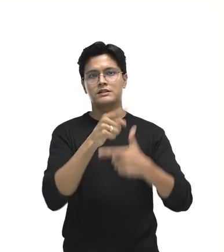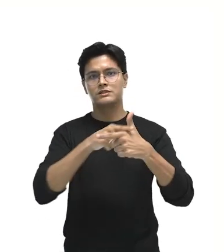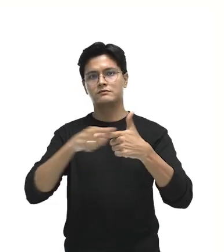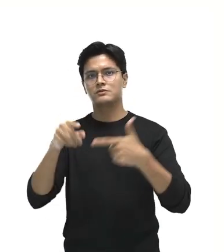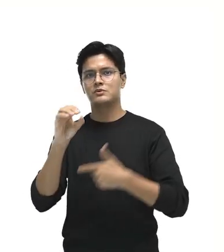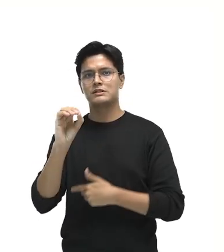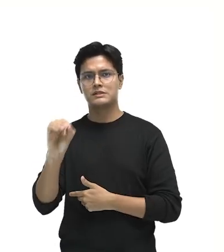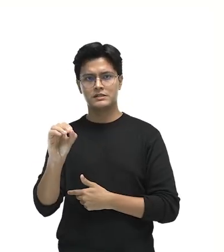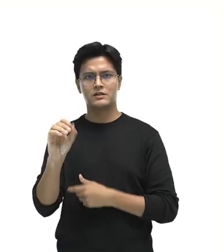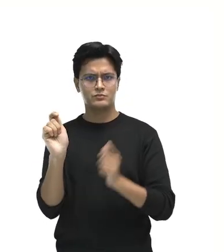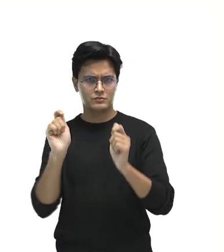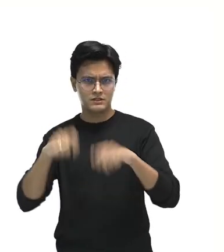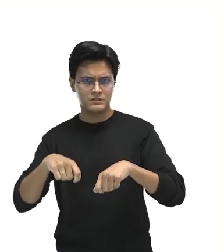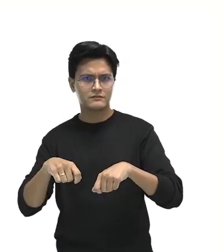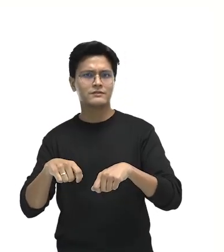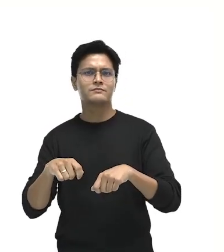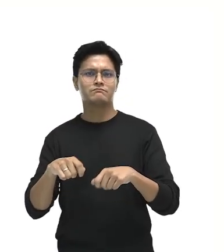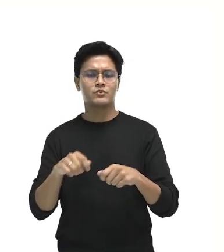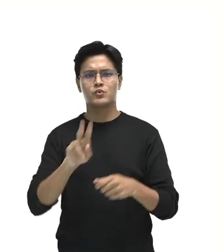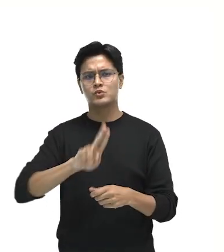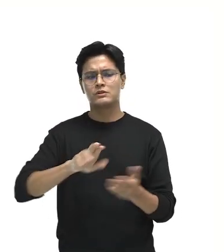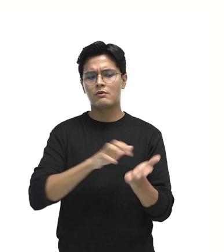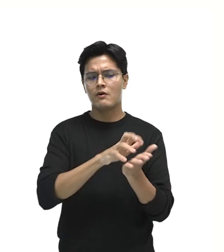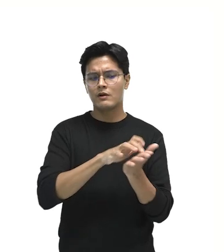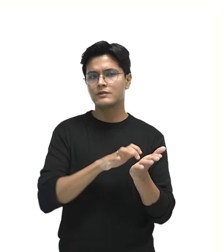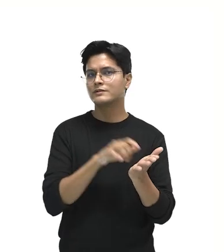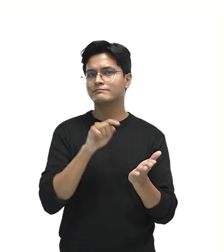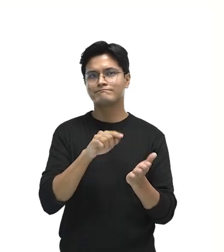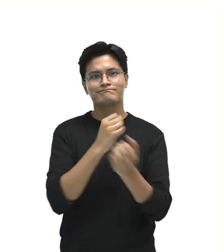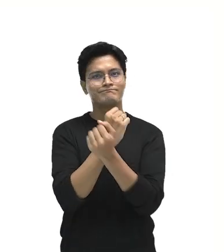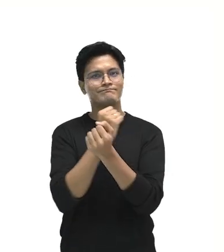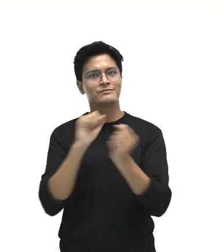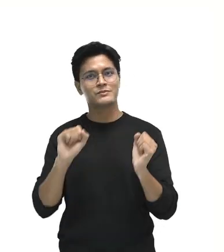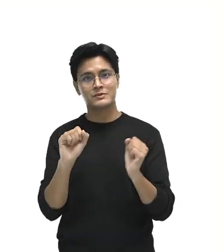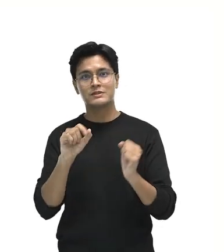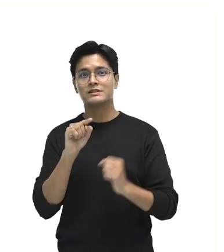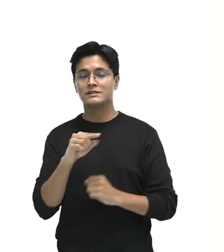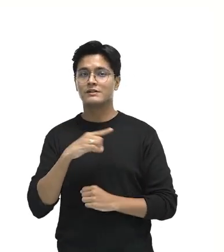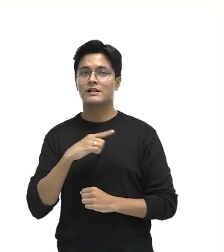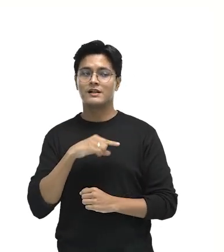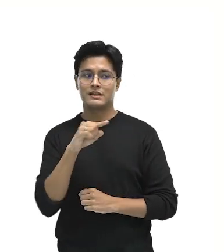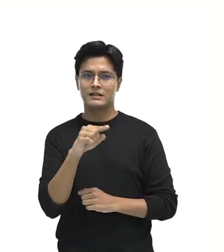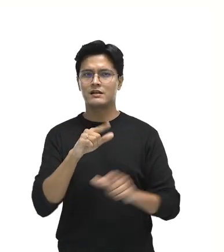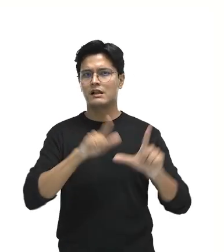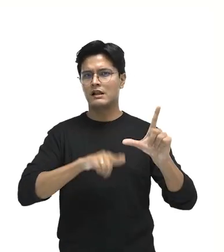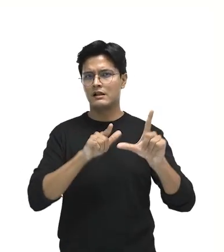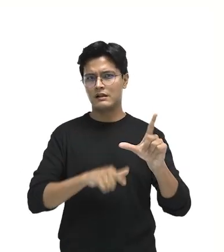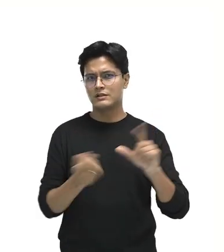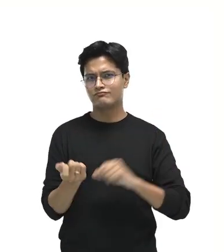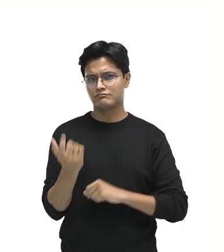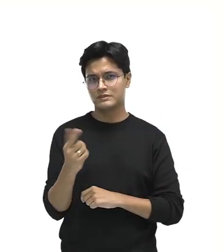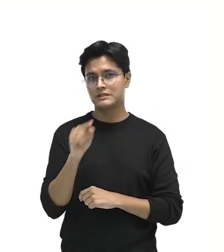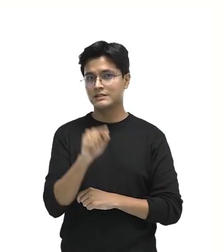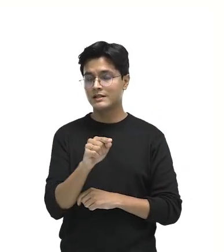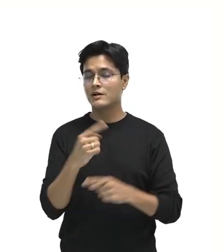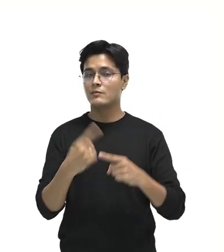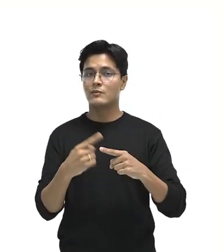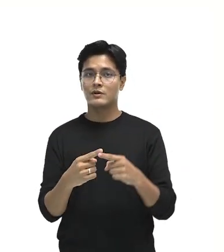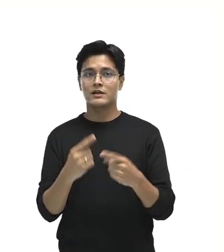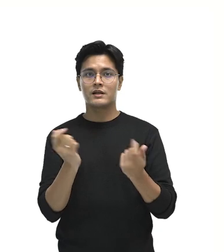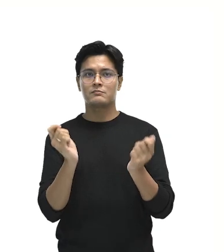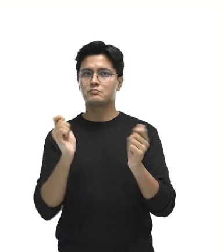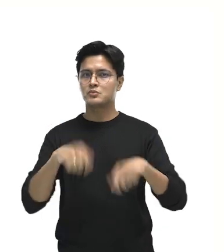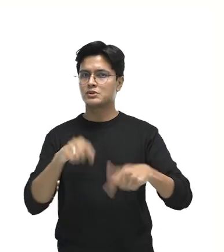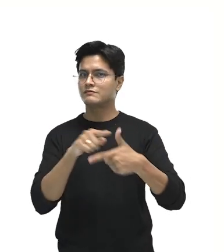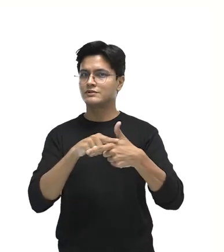0, você vai encontrar lá uma indeterminação, tá? Vai encontrar lá um caractere estranho na calculadora, tá?